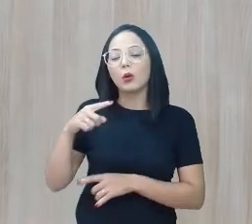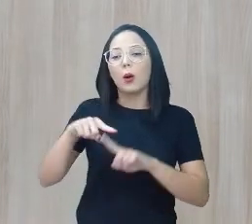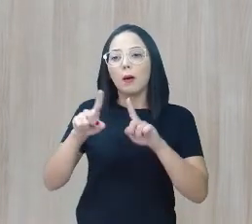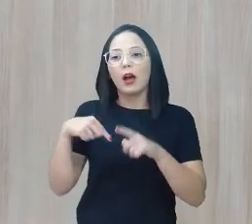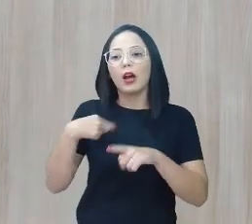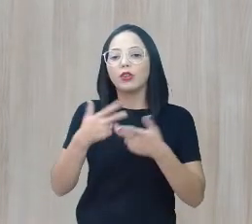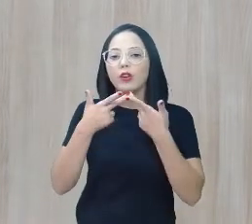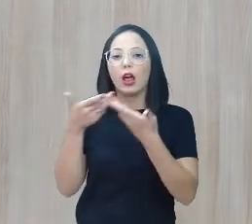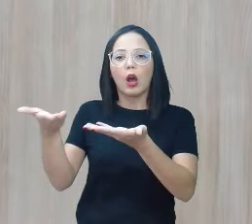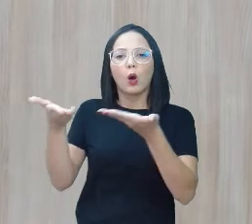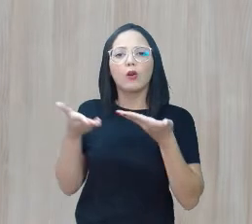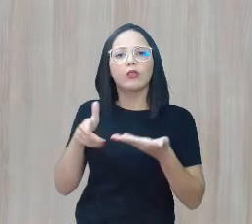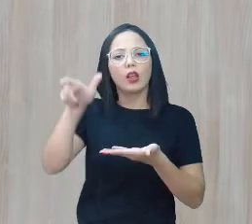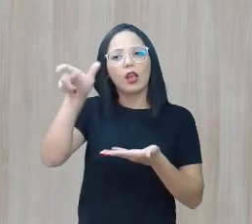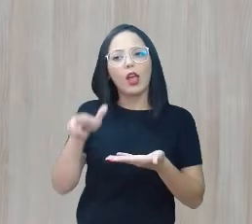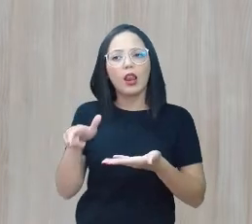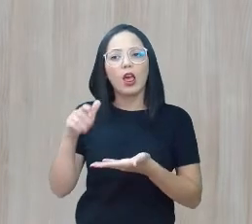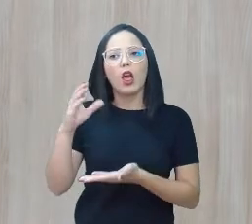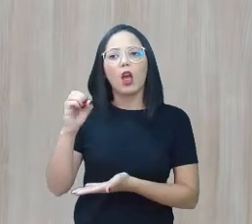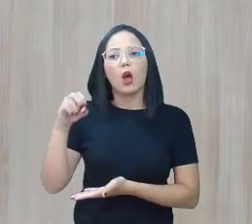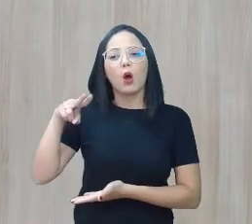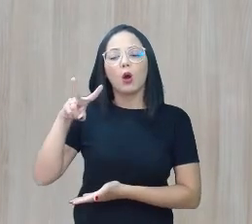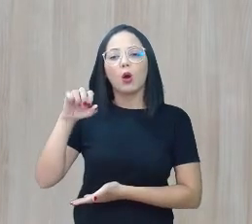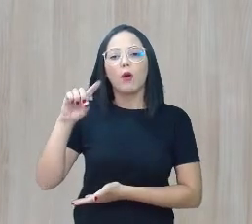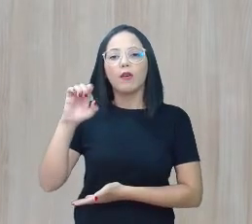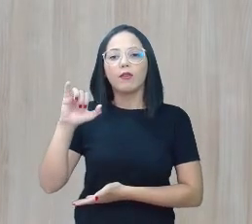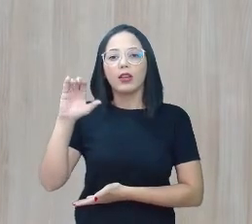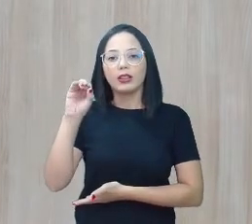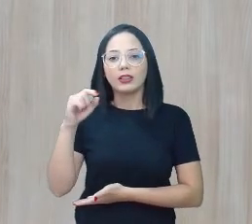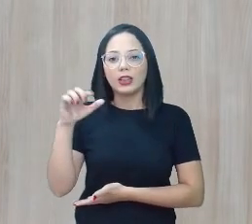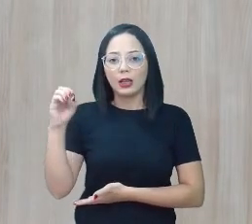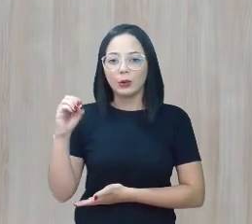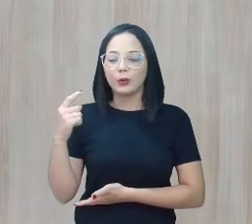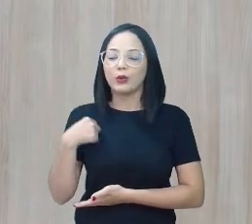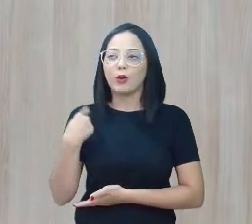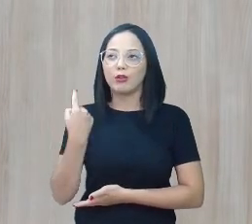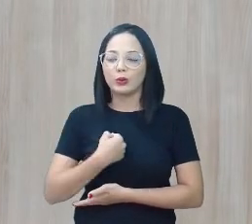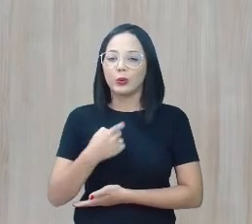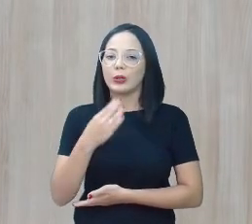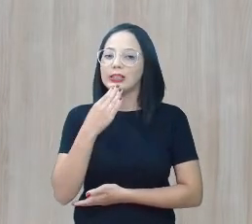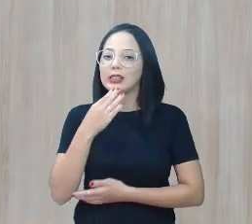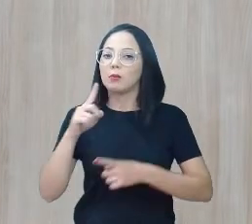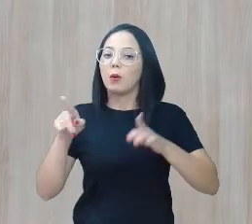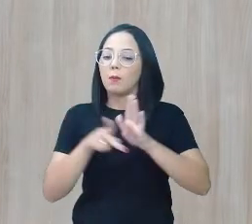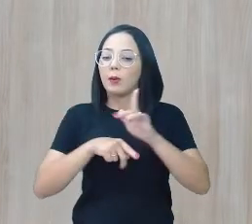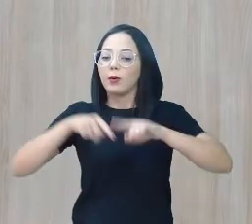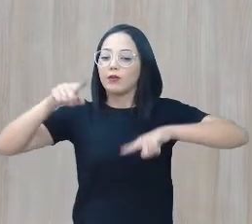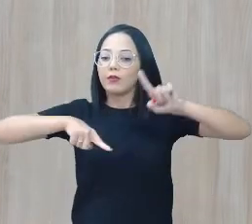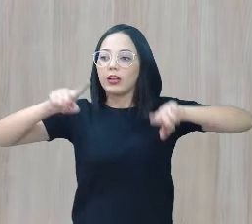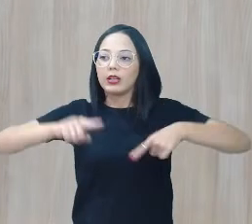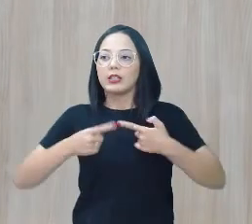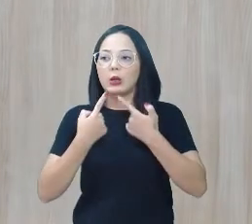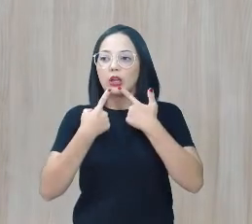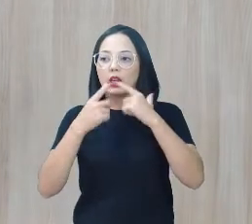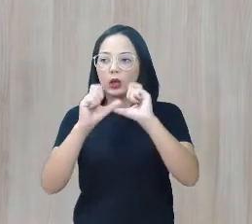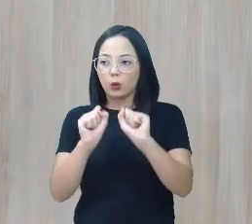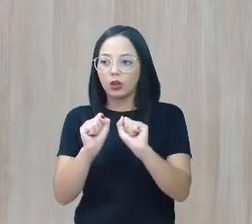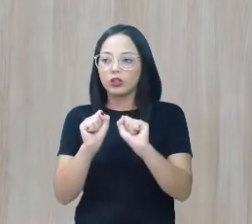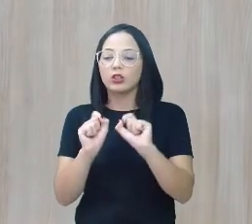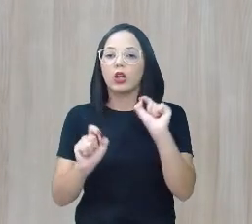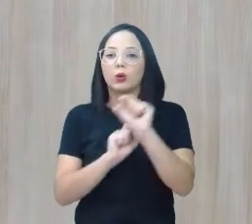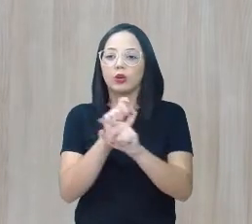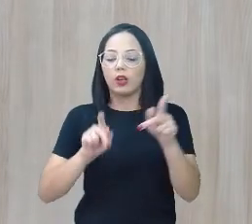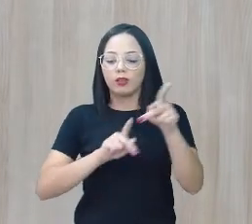falado, convidei ele. Ouvimos muito essa expressão, tá? É uma variação linguística na